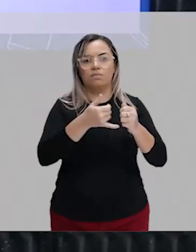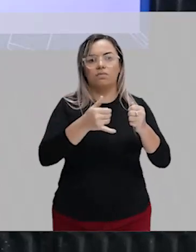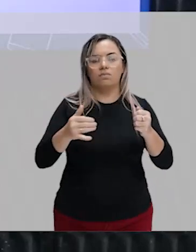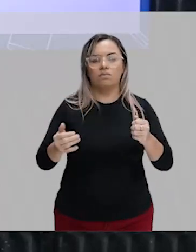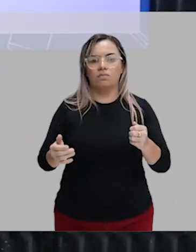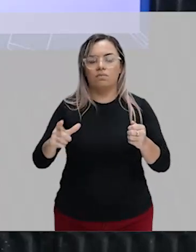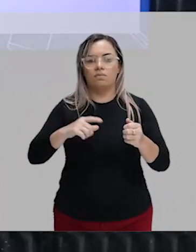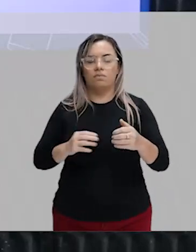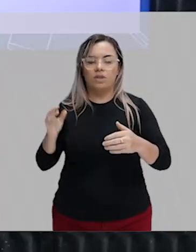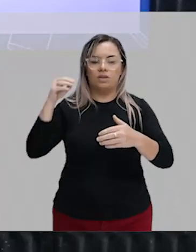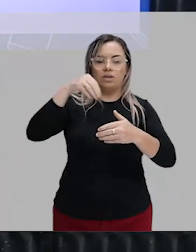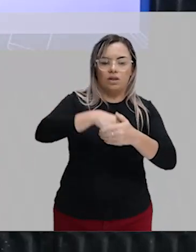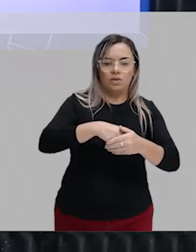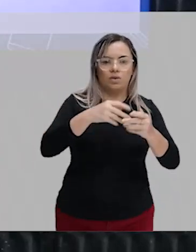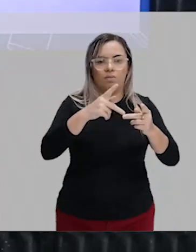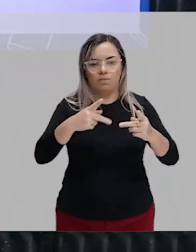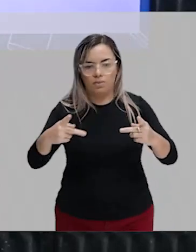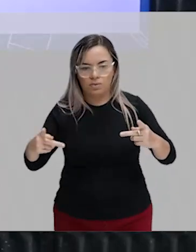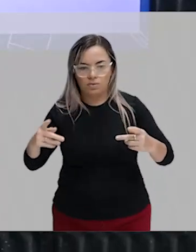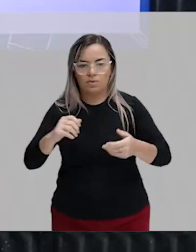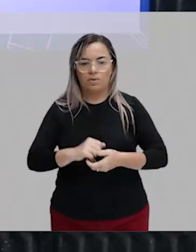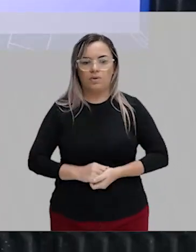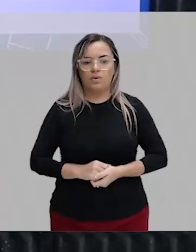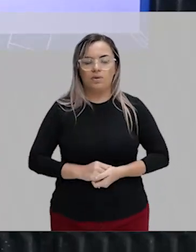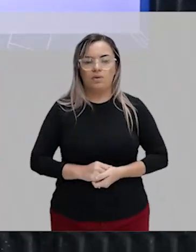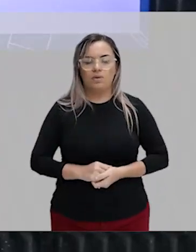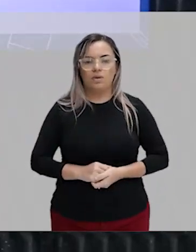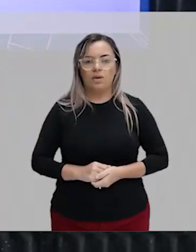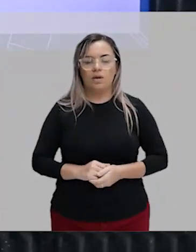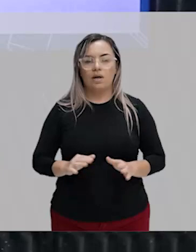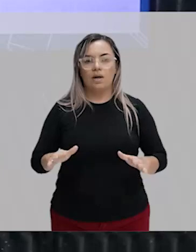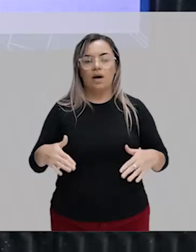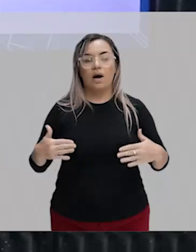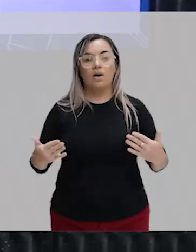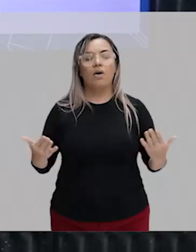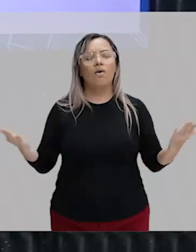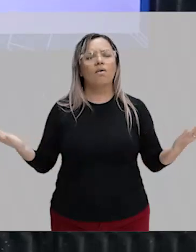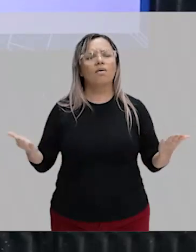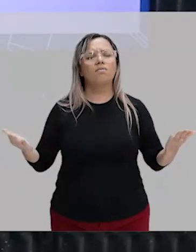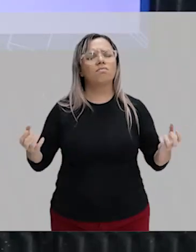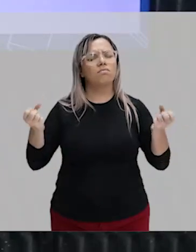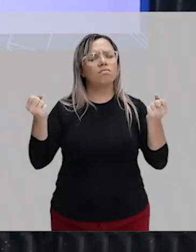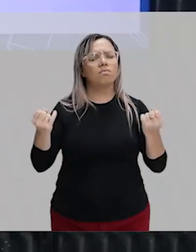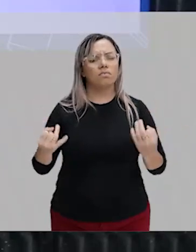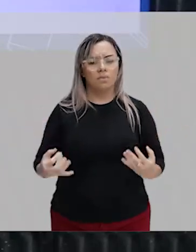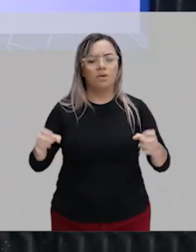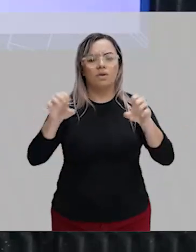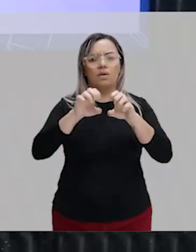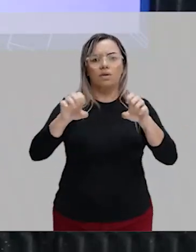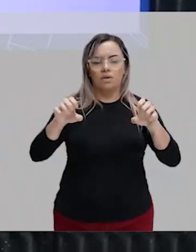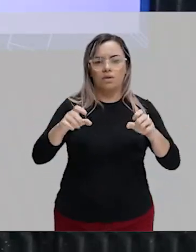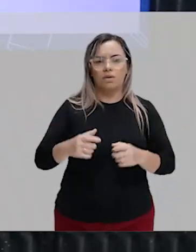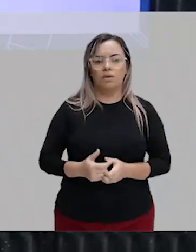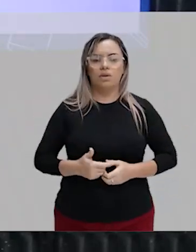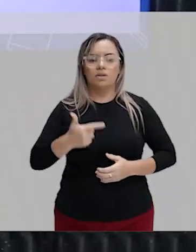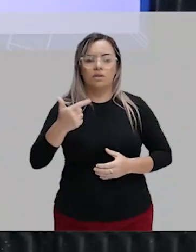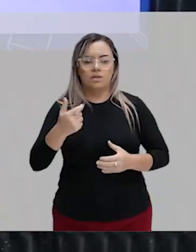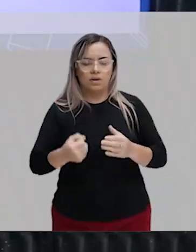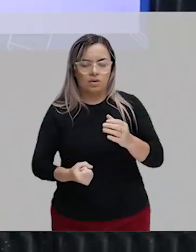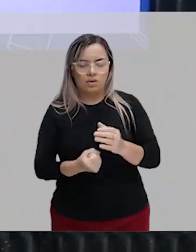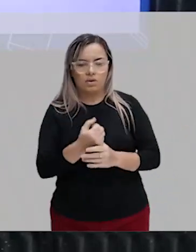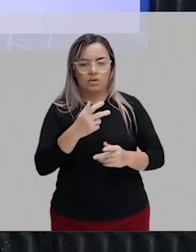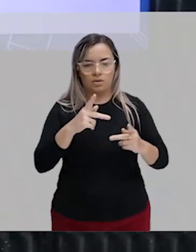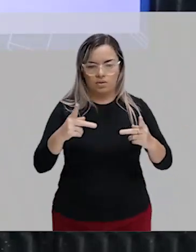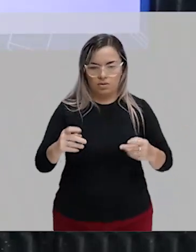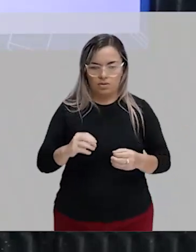contidos na proteína. O que seria a estrutura secundária? Bem, numa molécula que